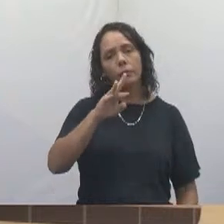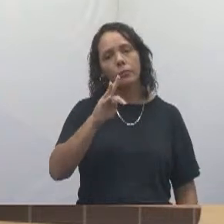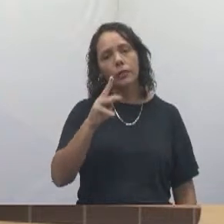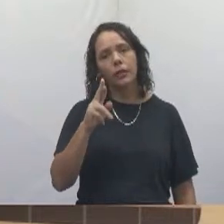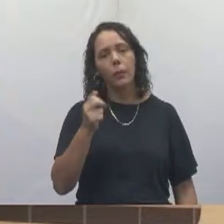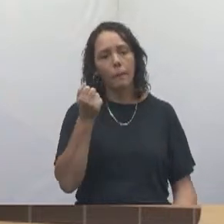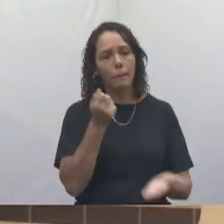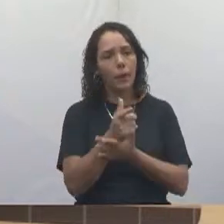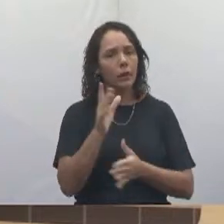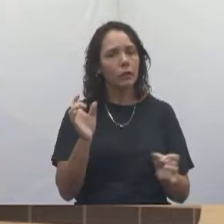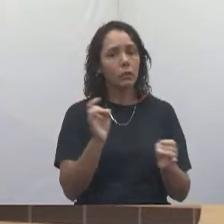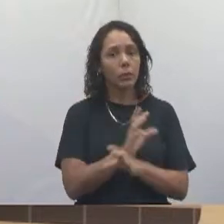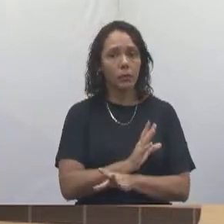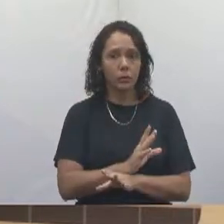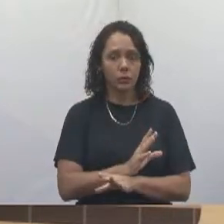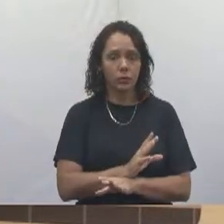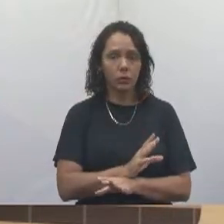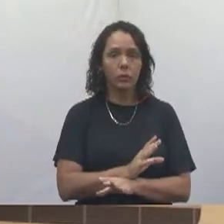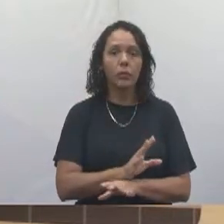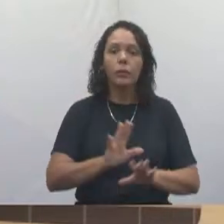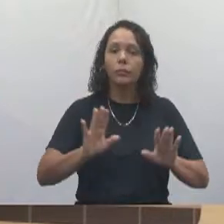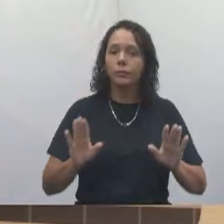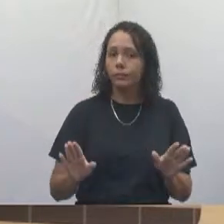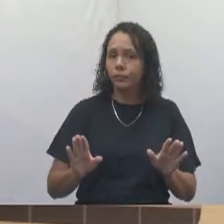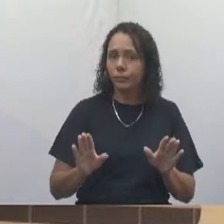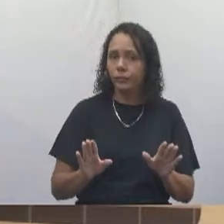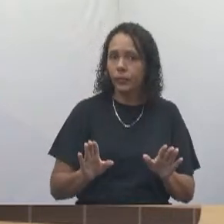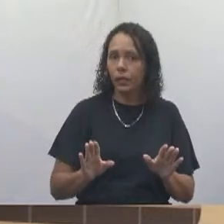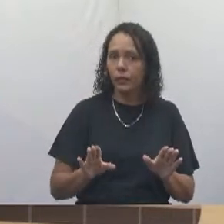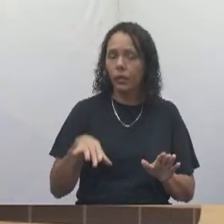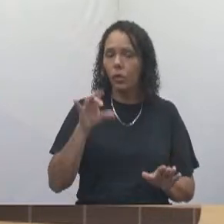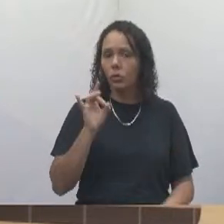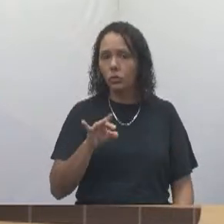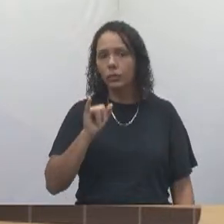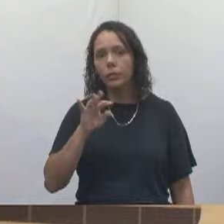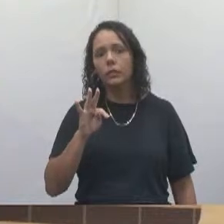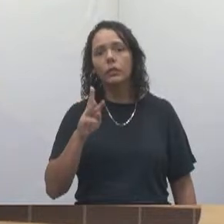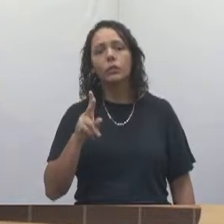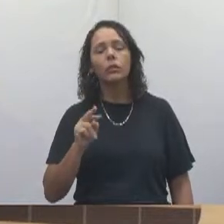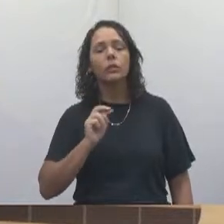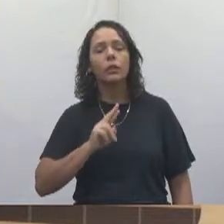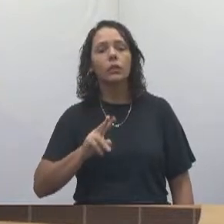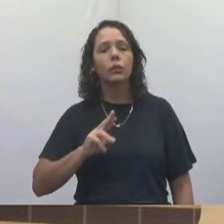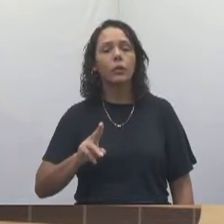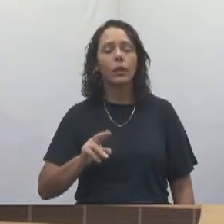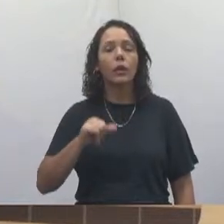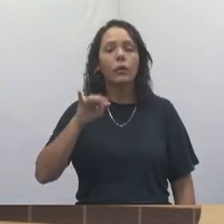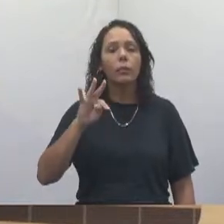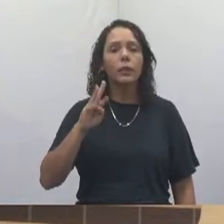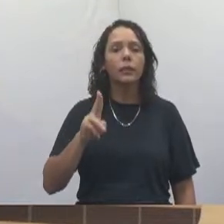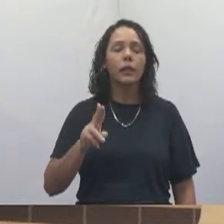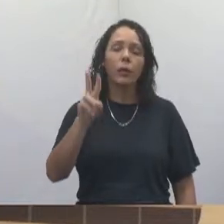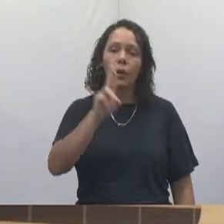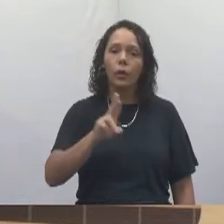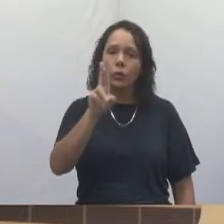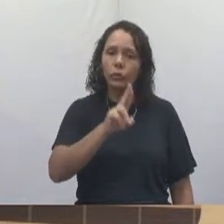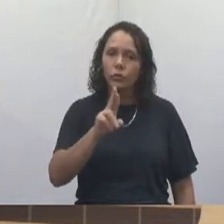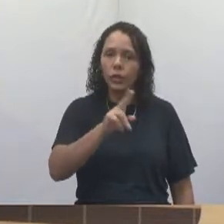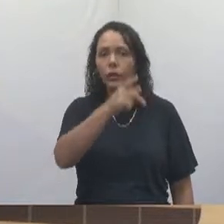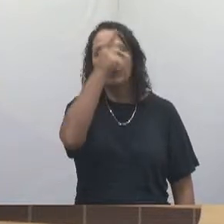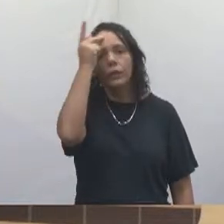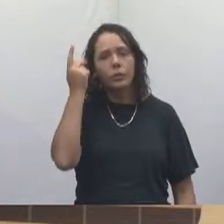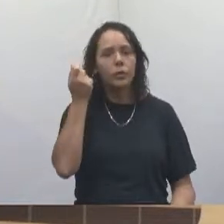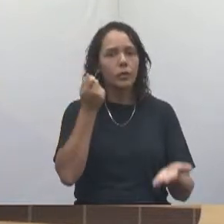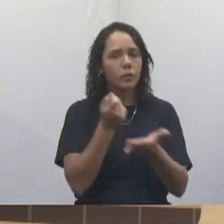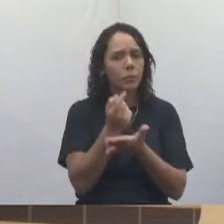35%. Agora, não é em cima do IPTU que a gente deve fazer política tributária. O IPTU é o dinheiro das pessoas que sai do bolso para